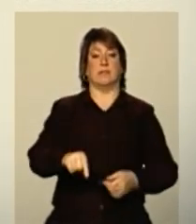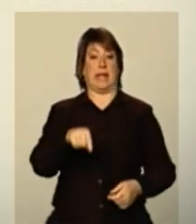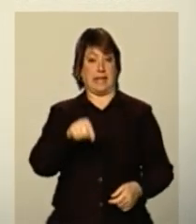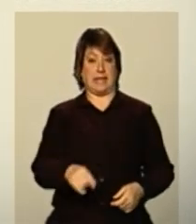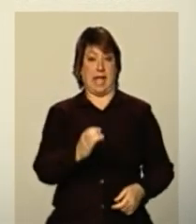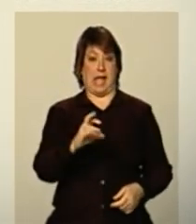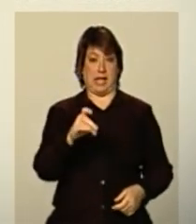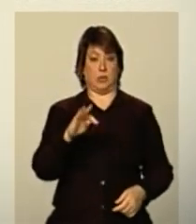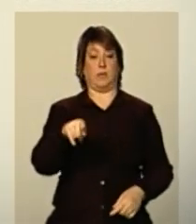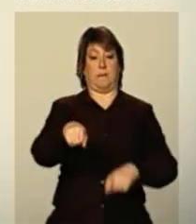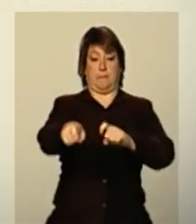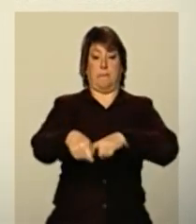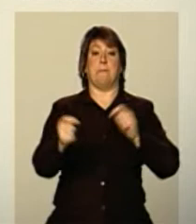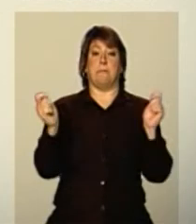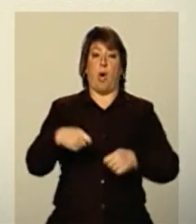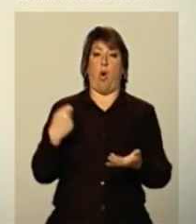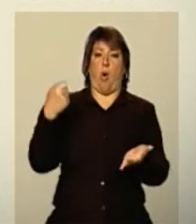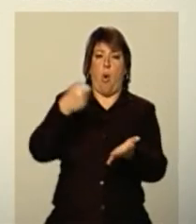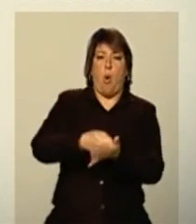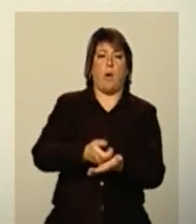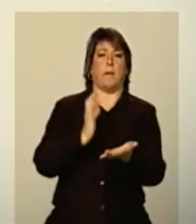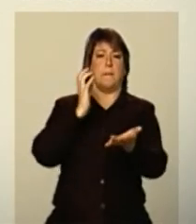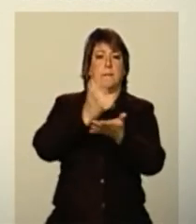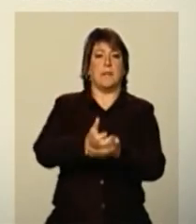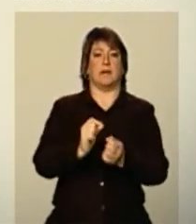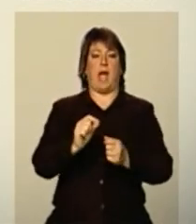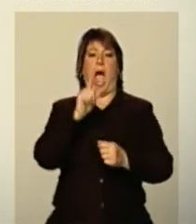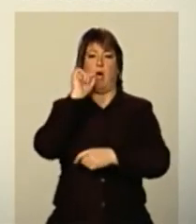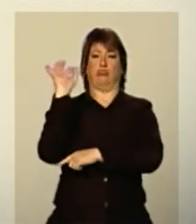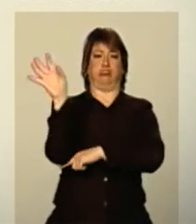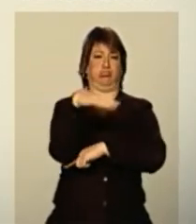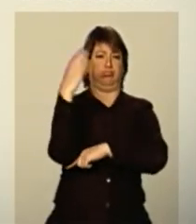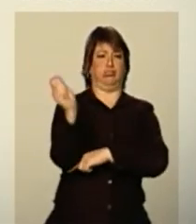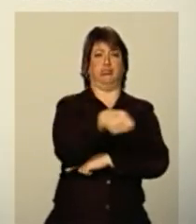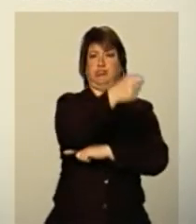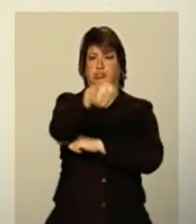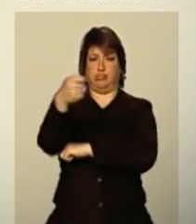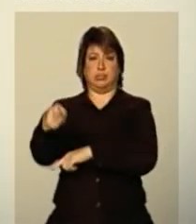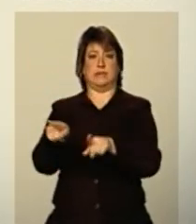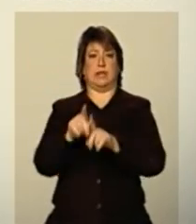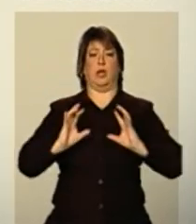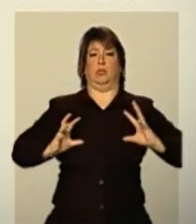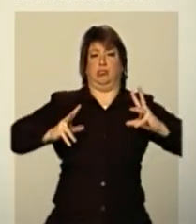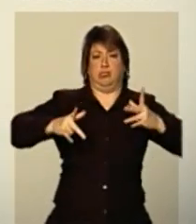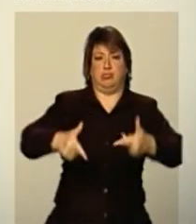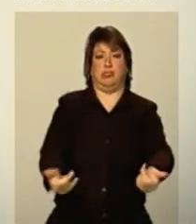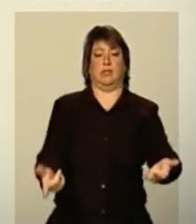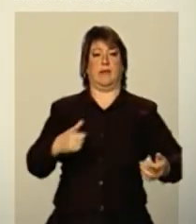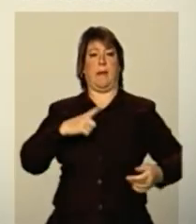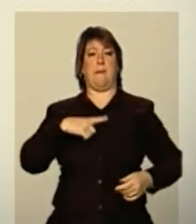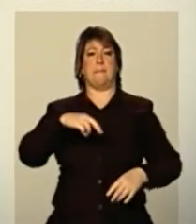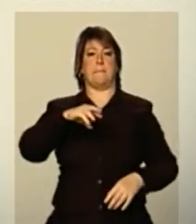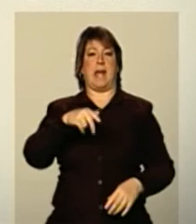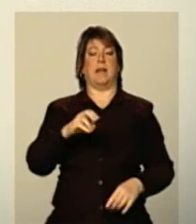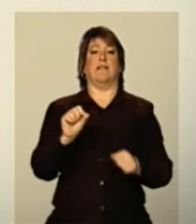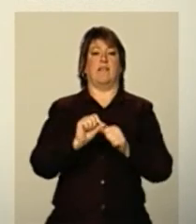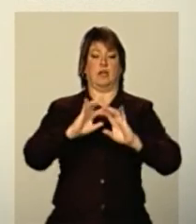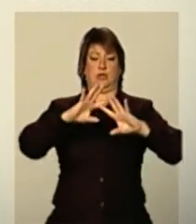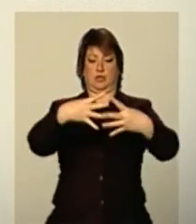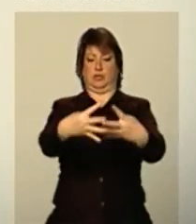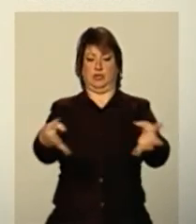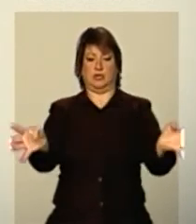o produtor pode comprar equipamentos para irrigação, tratores, máquinas, pode construir cercas